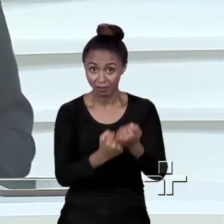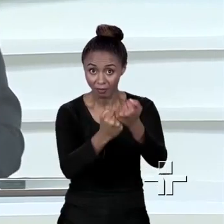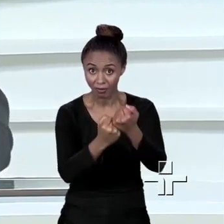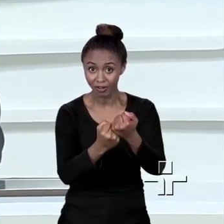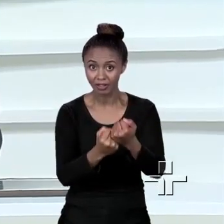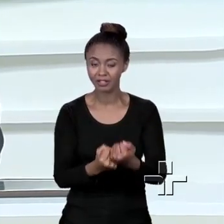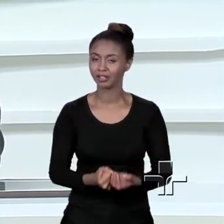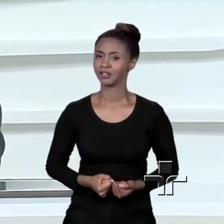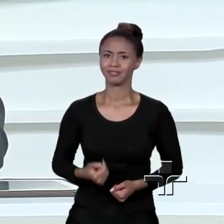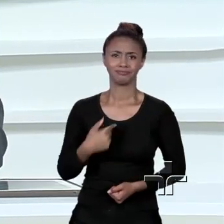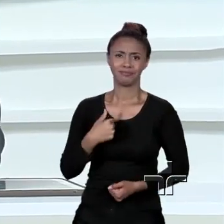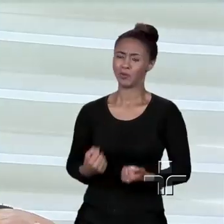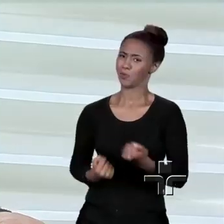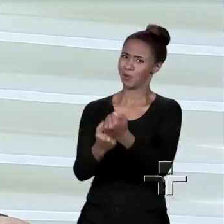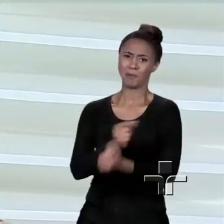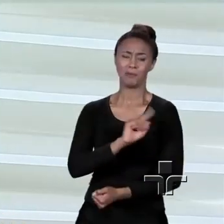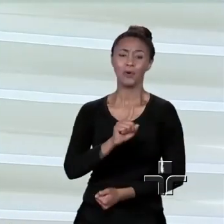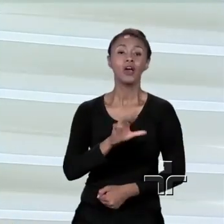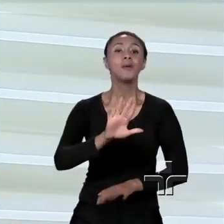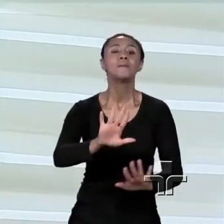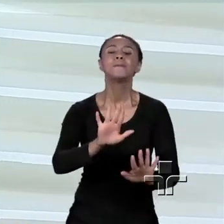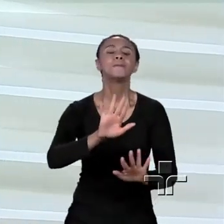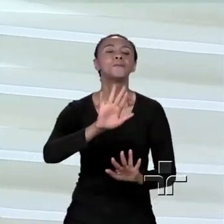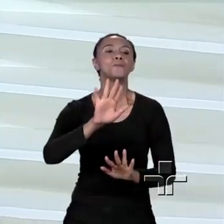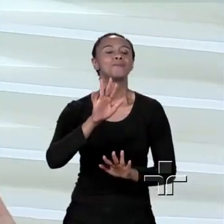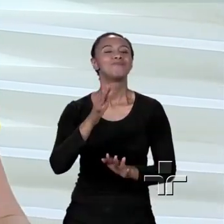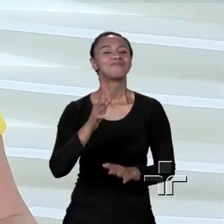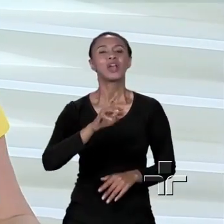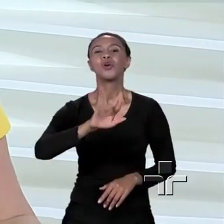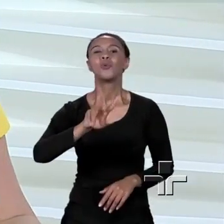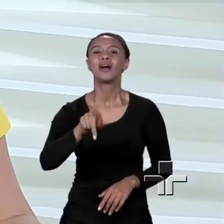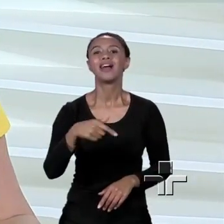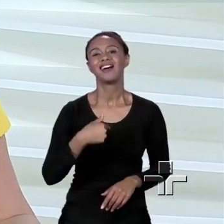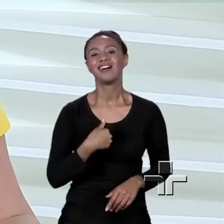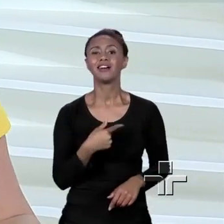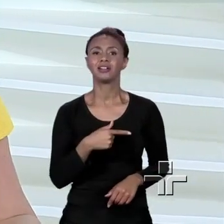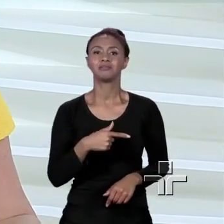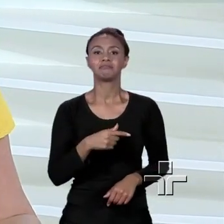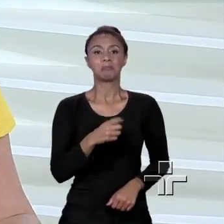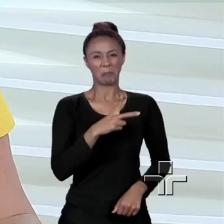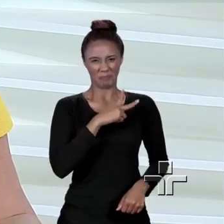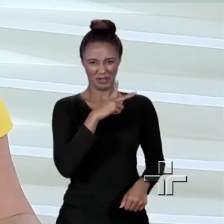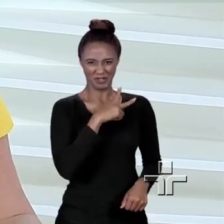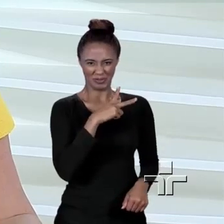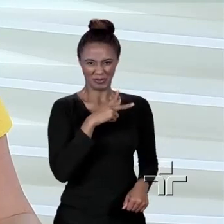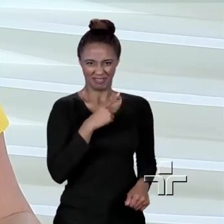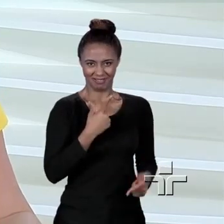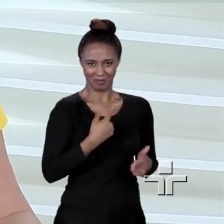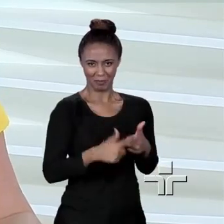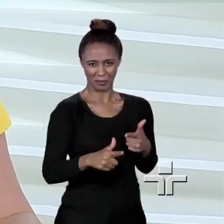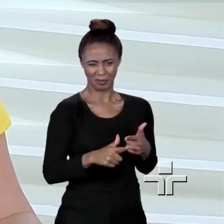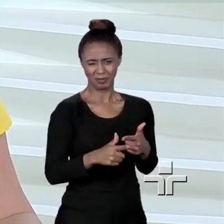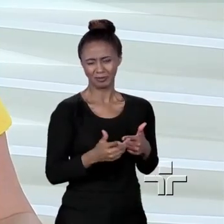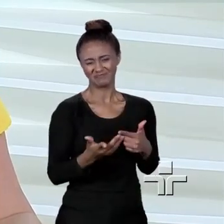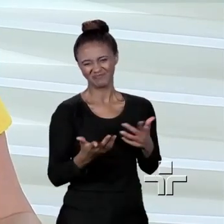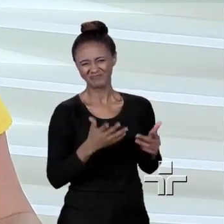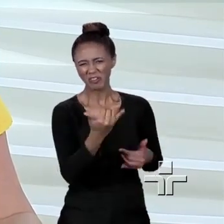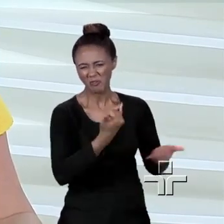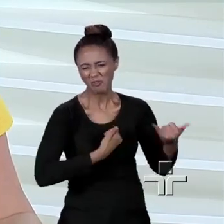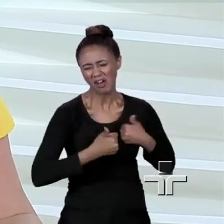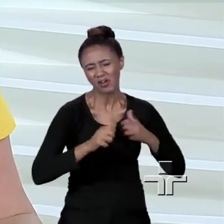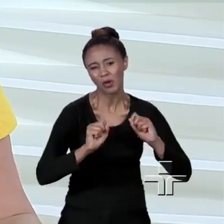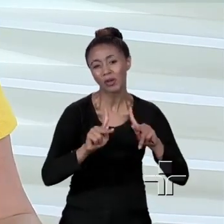o Renan, né? Mas, assim, não vou dizer... Tudo bem, pode até ter o lado pessoal, mas eu acho que é perpetuar